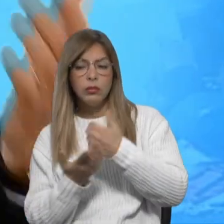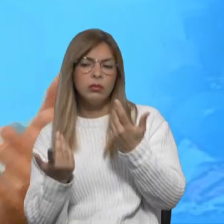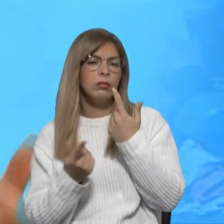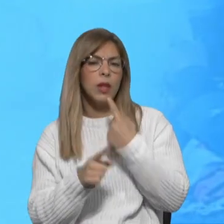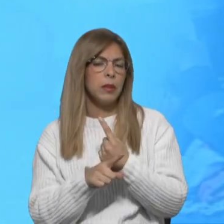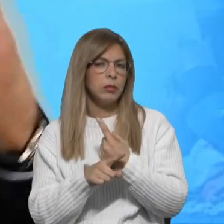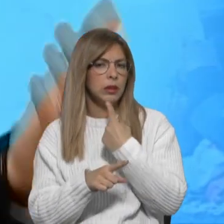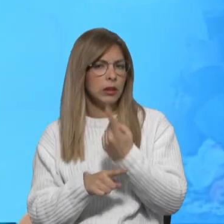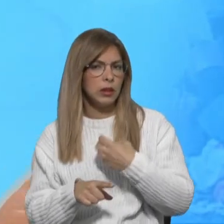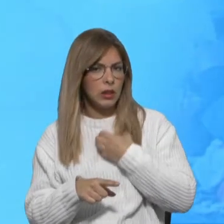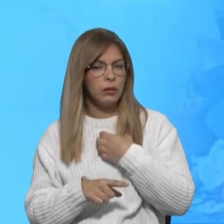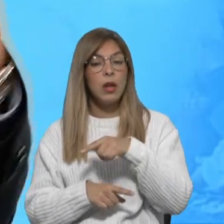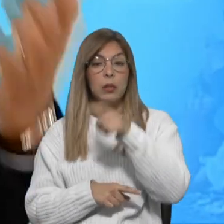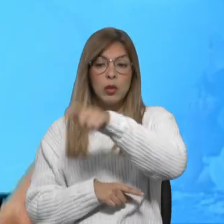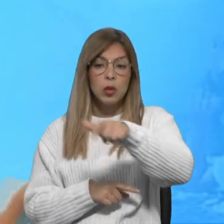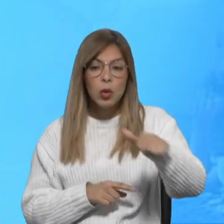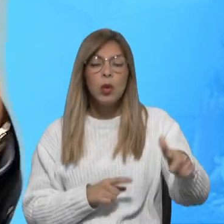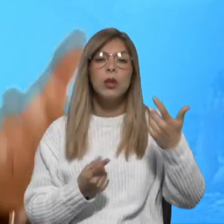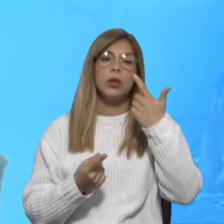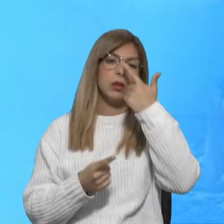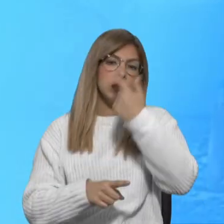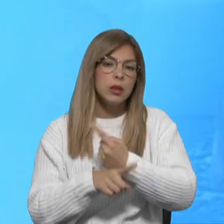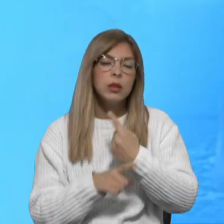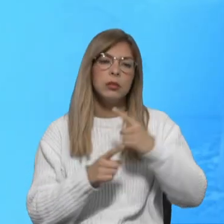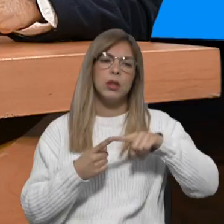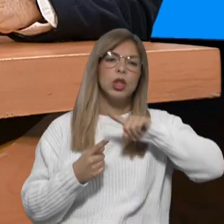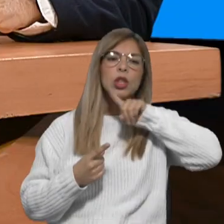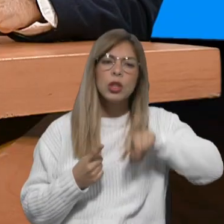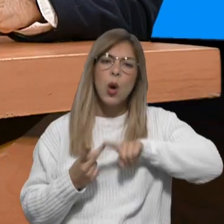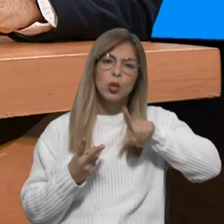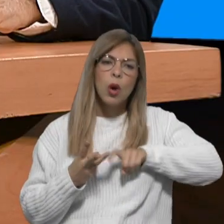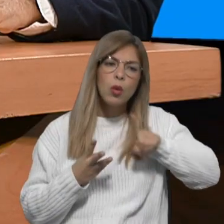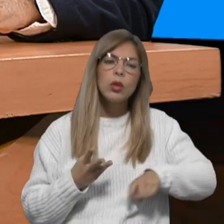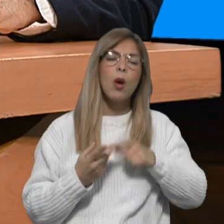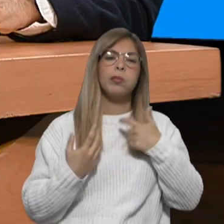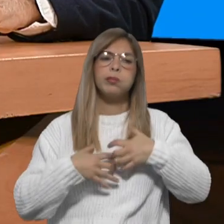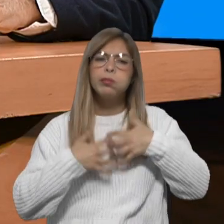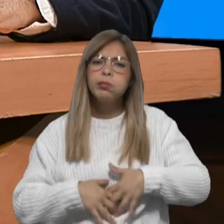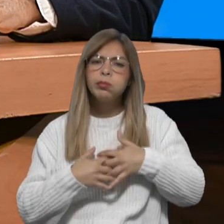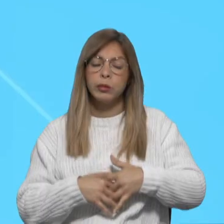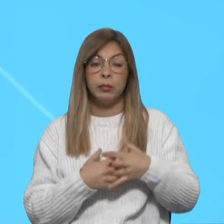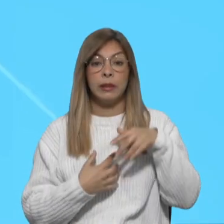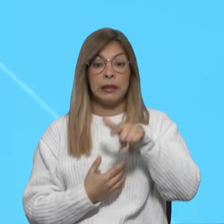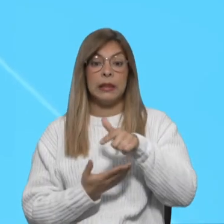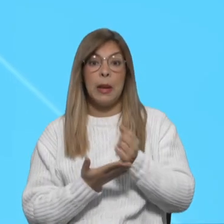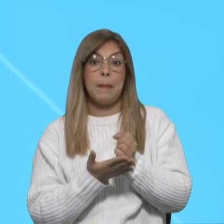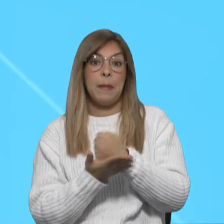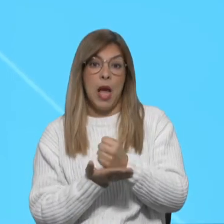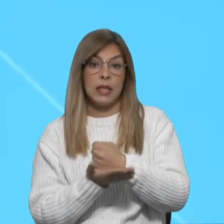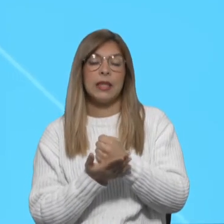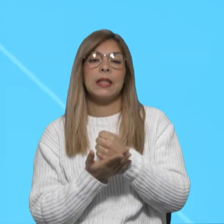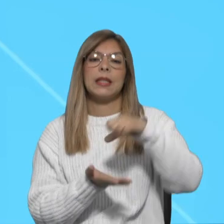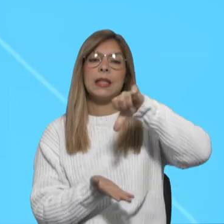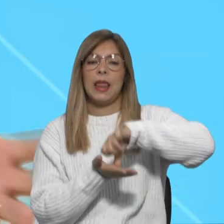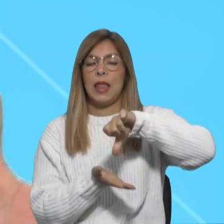movimentos, crenças e problemas, desafios, questões para definir. Nesta Praça Central, pronto, vai acontecer em